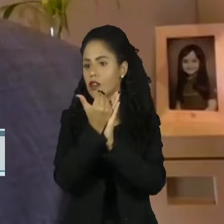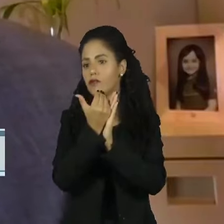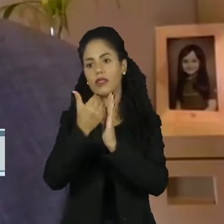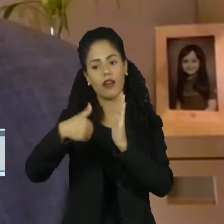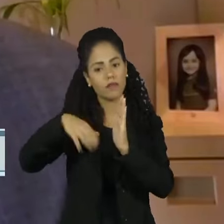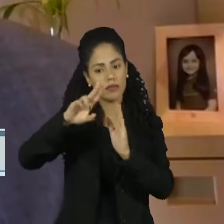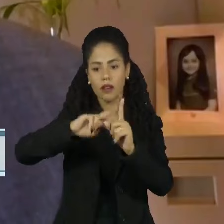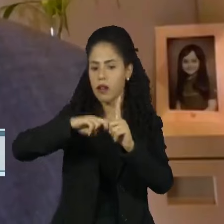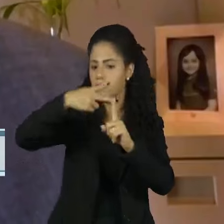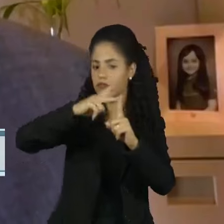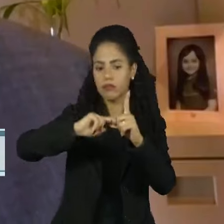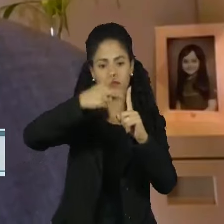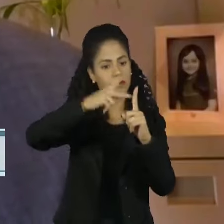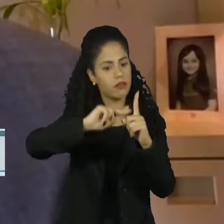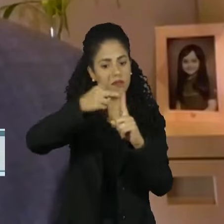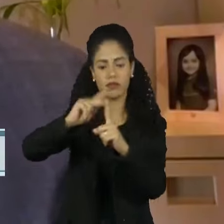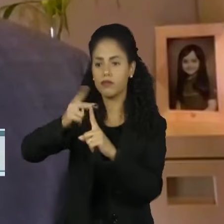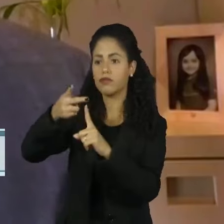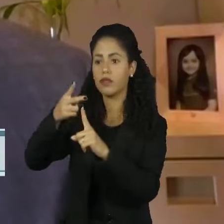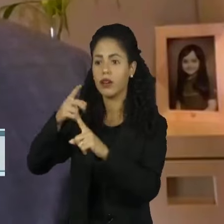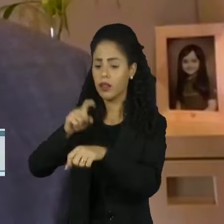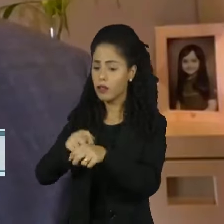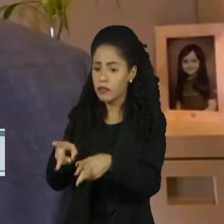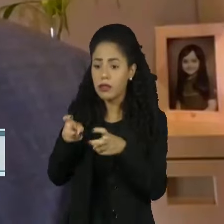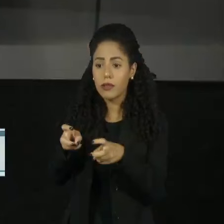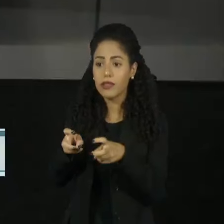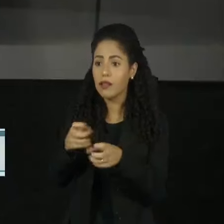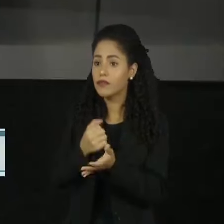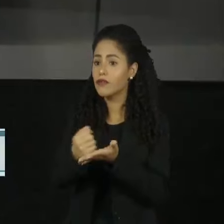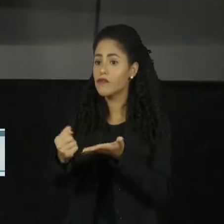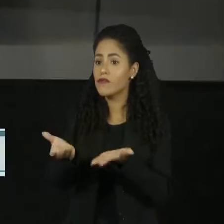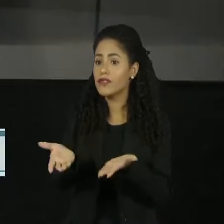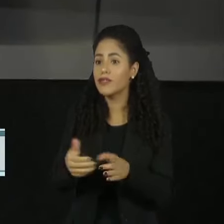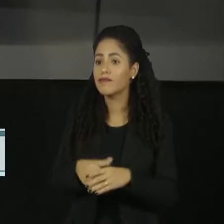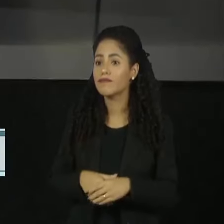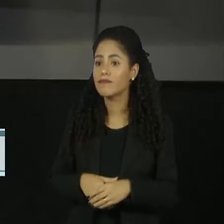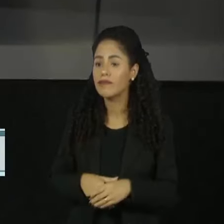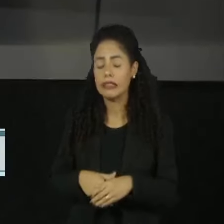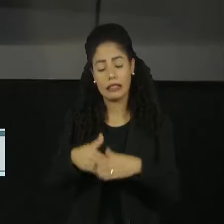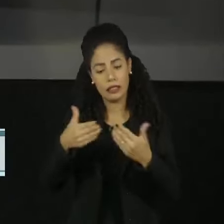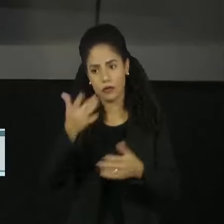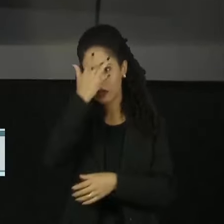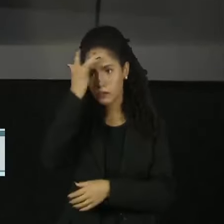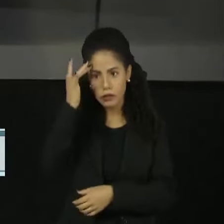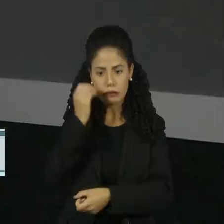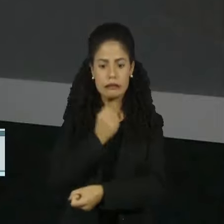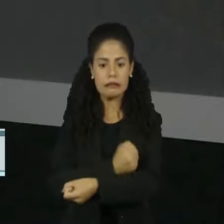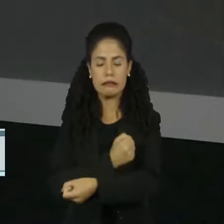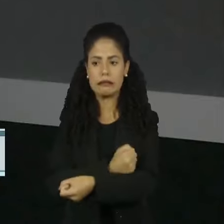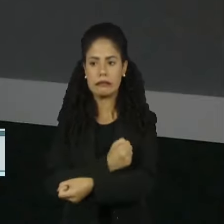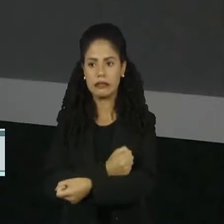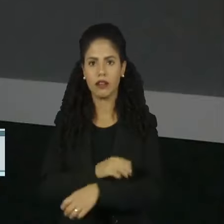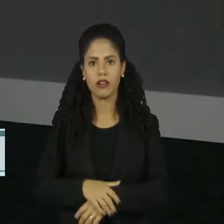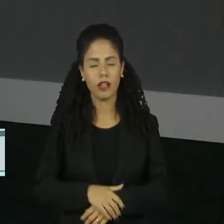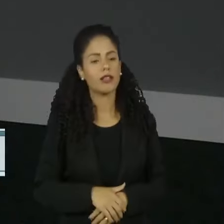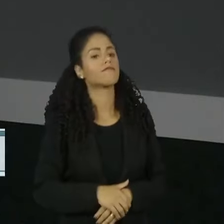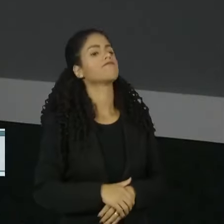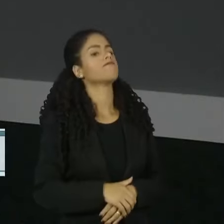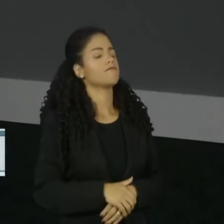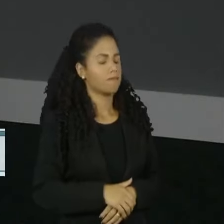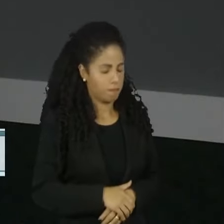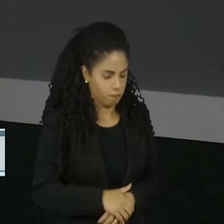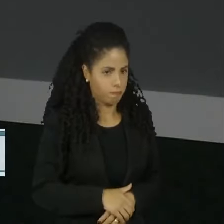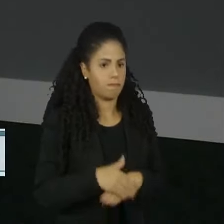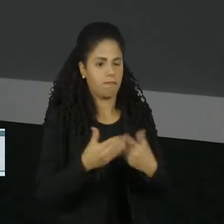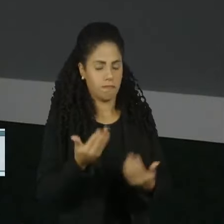maiores de álcool quando você usa um energético junto. E aí as pessoas se viciam mais. Finalmente, doutor, diante